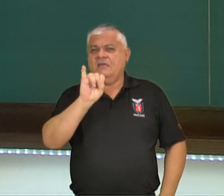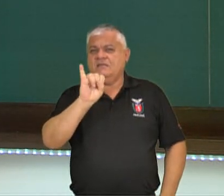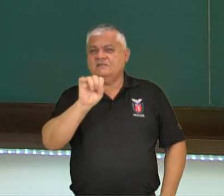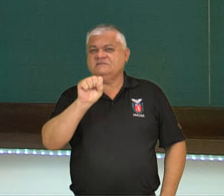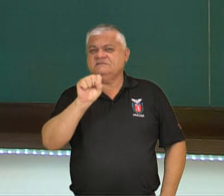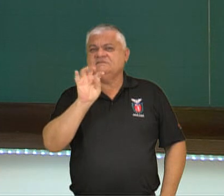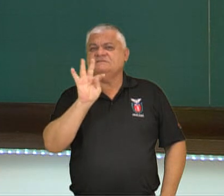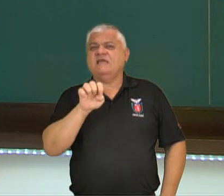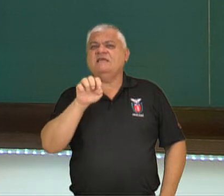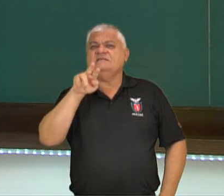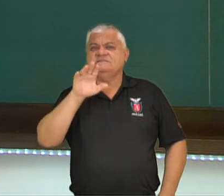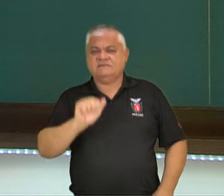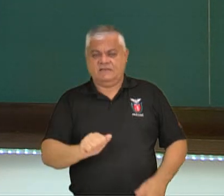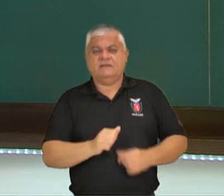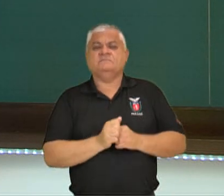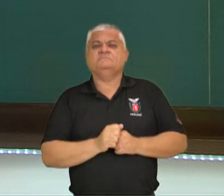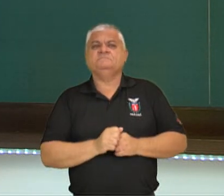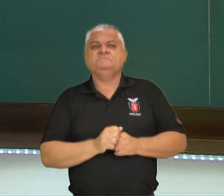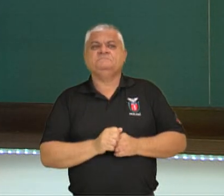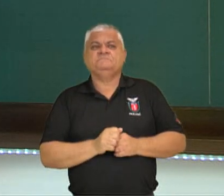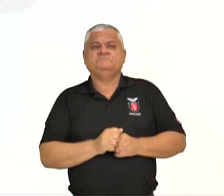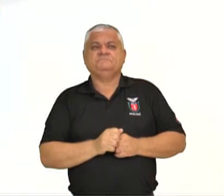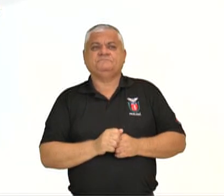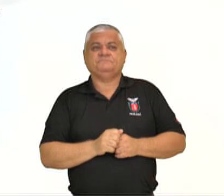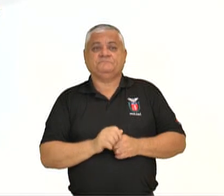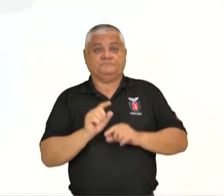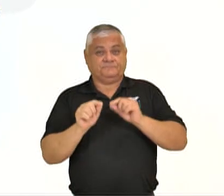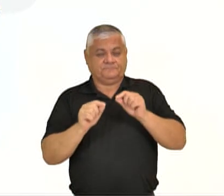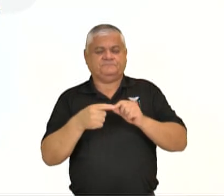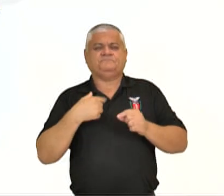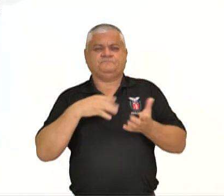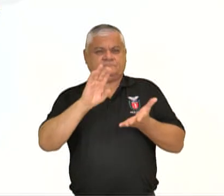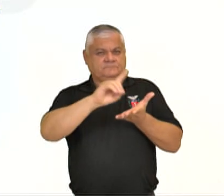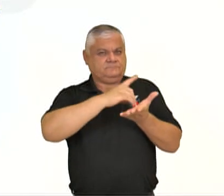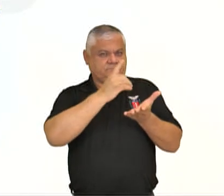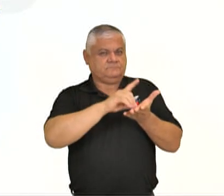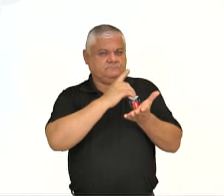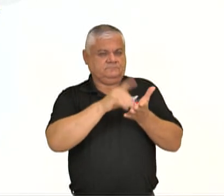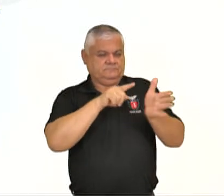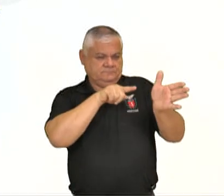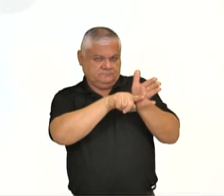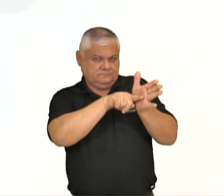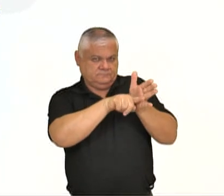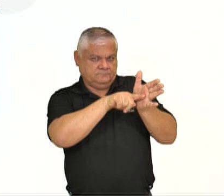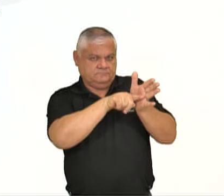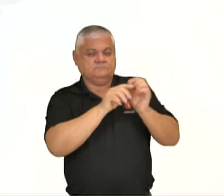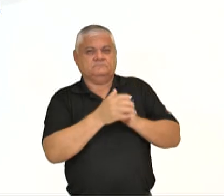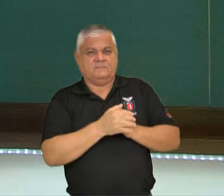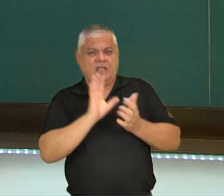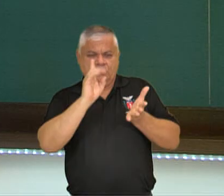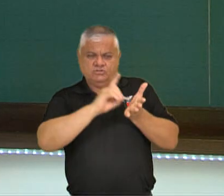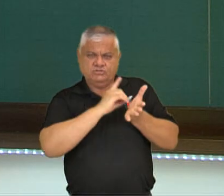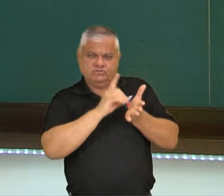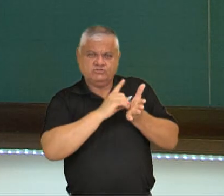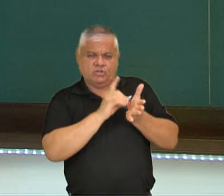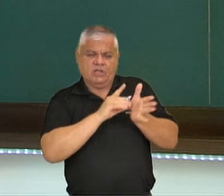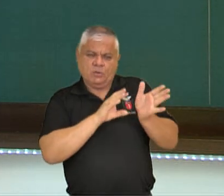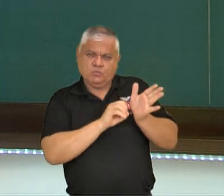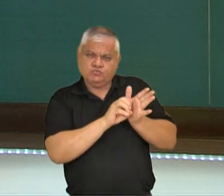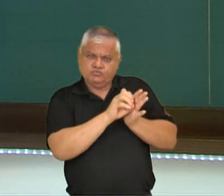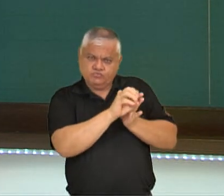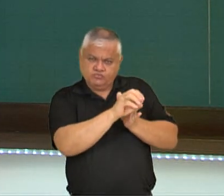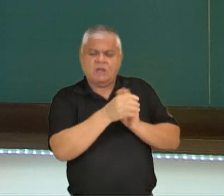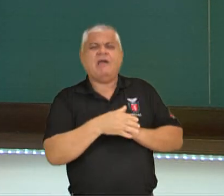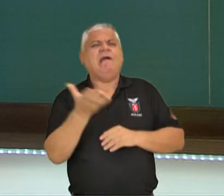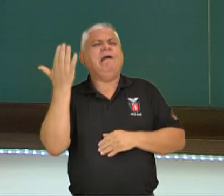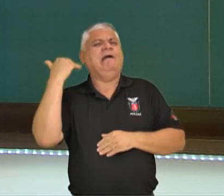é resistência? Então, eu busquei lá no dicionário online do Google. Antigamente, quando a gente precisava saber o